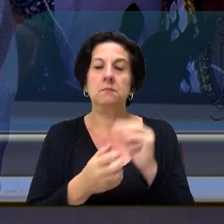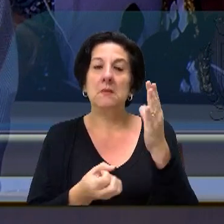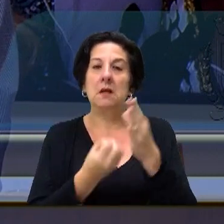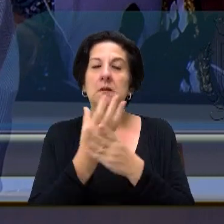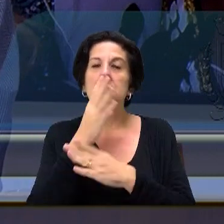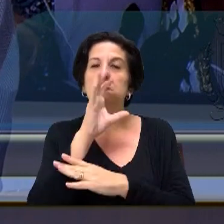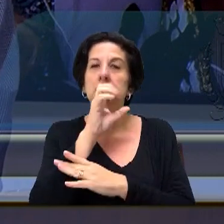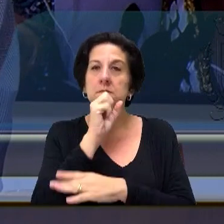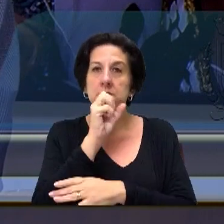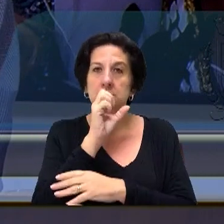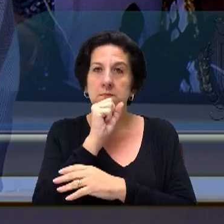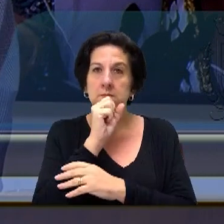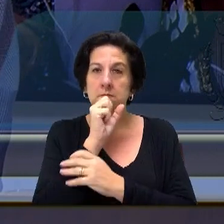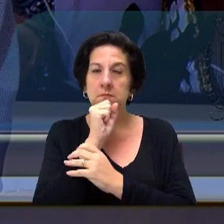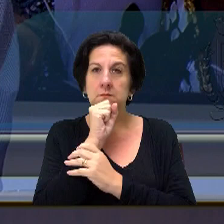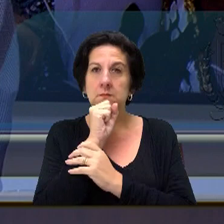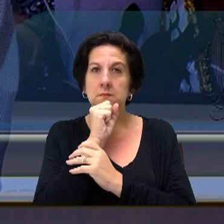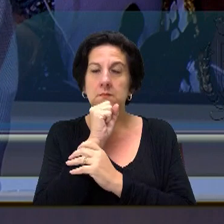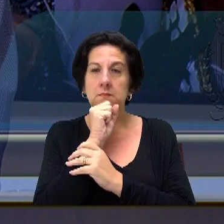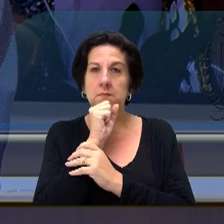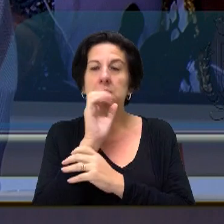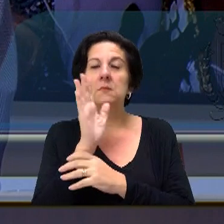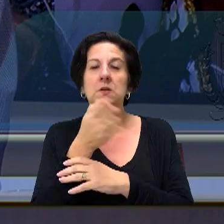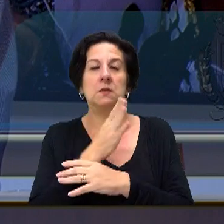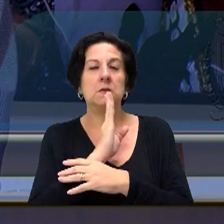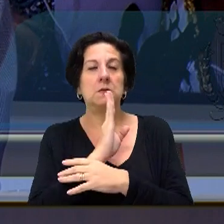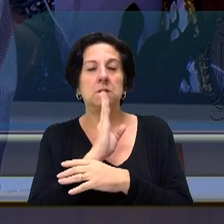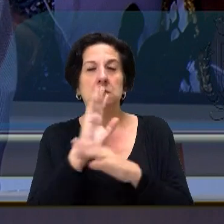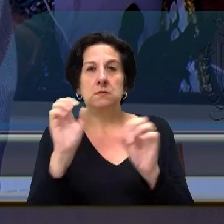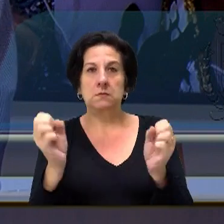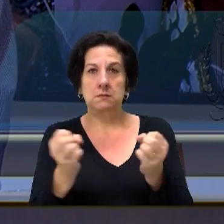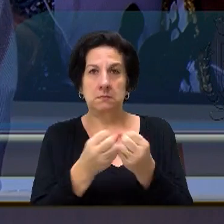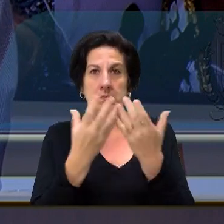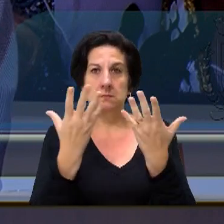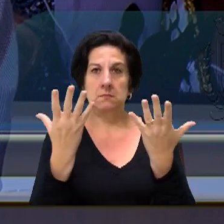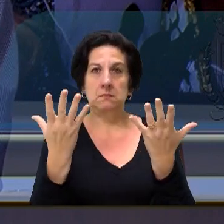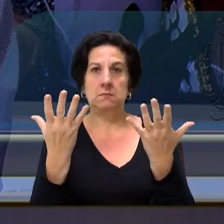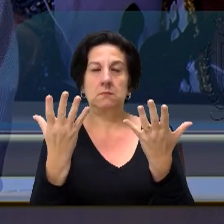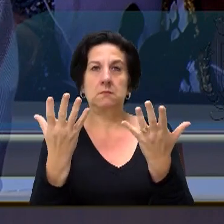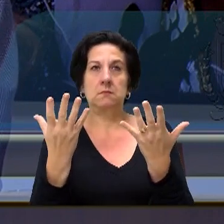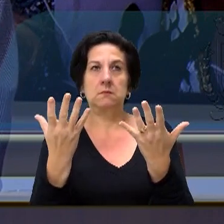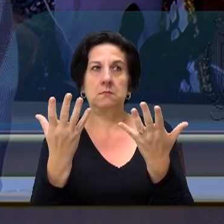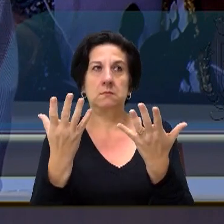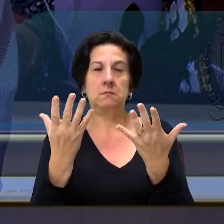Aconteceu neste sábado, e já conhecida a festa,